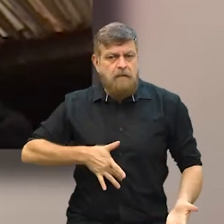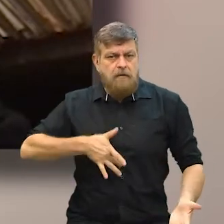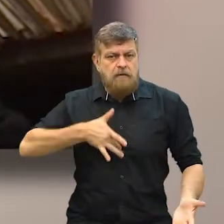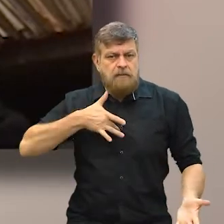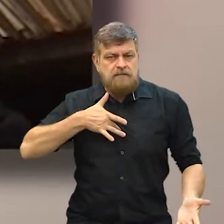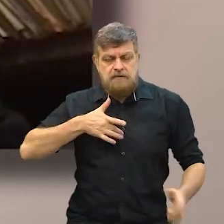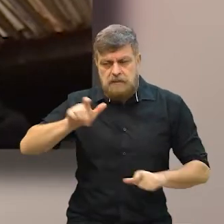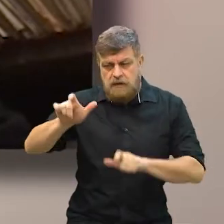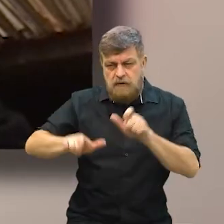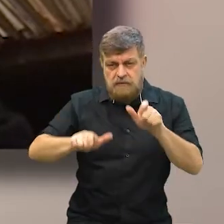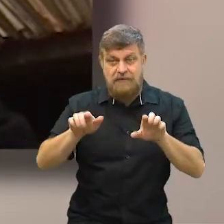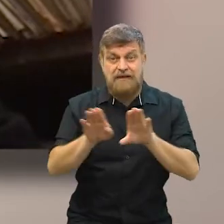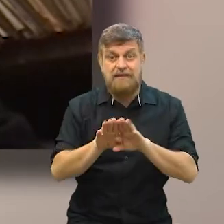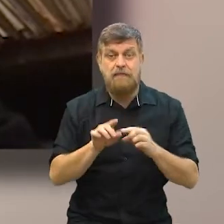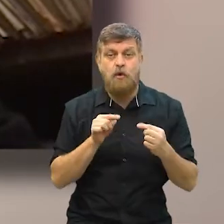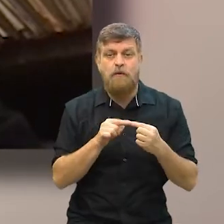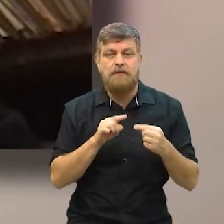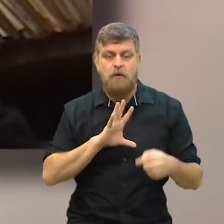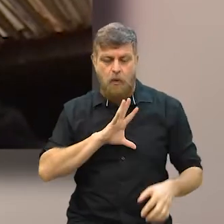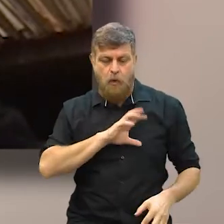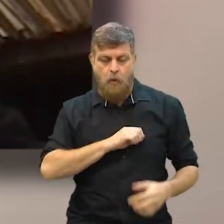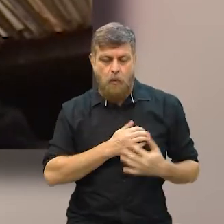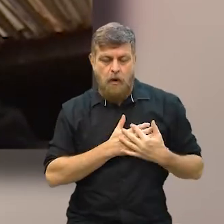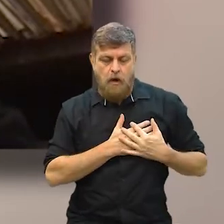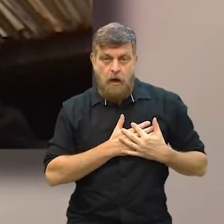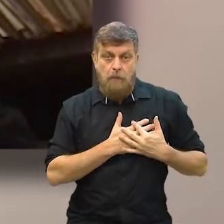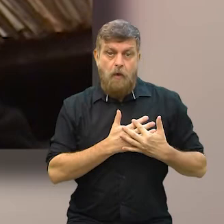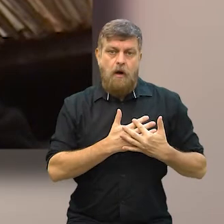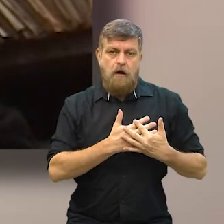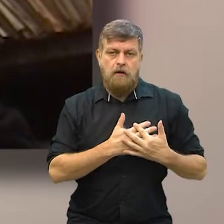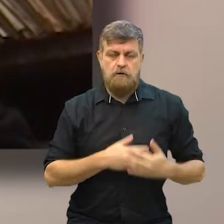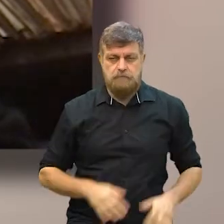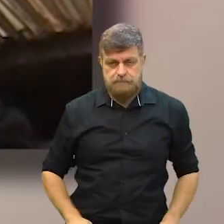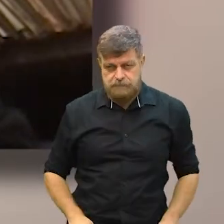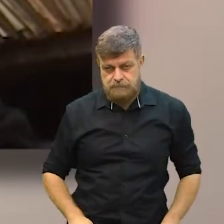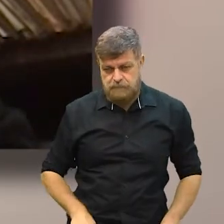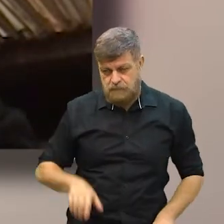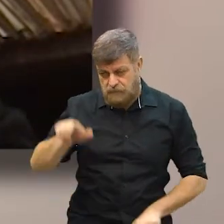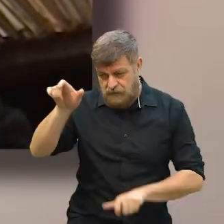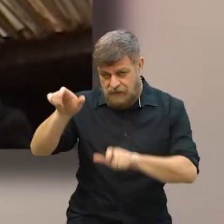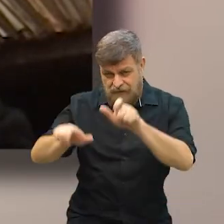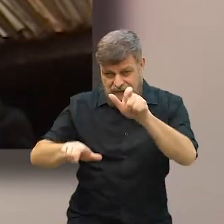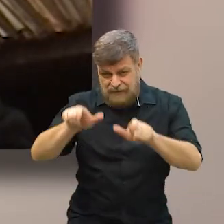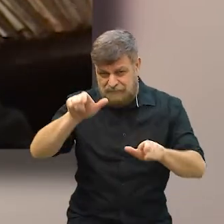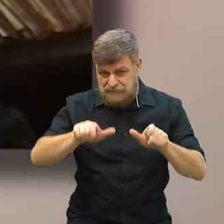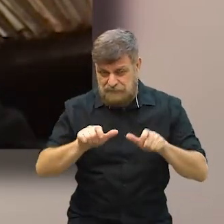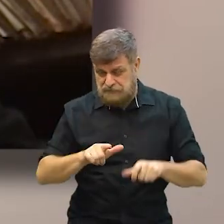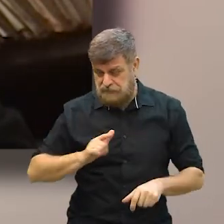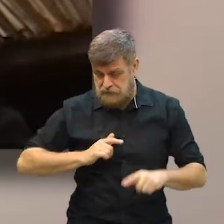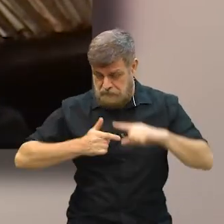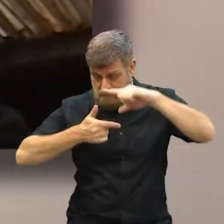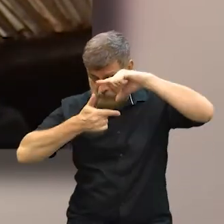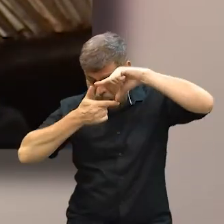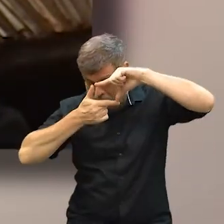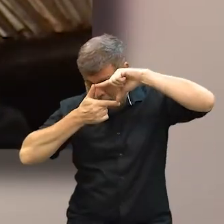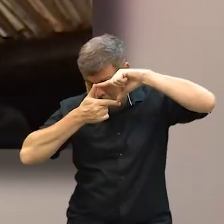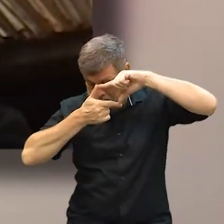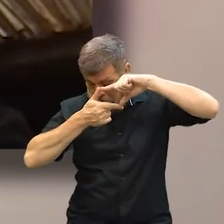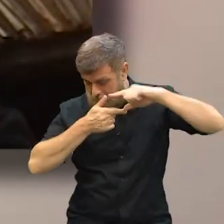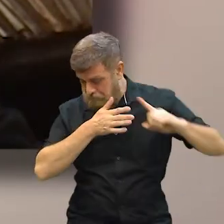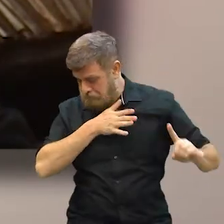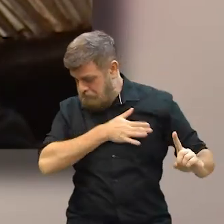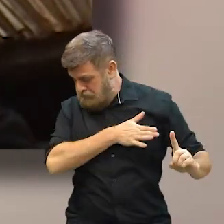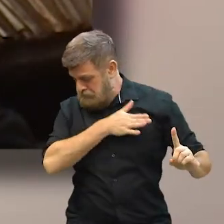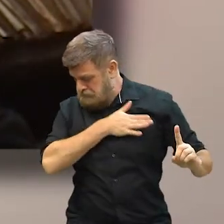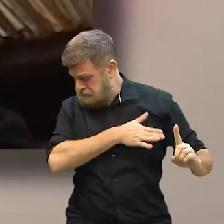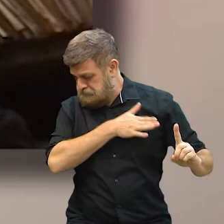das pessoas e do amor. Né? Então, as pessoas que o preconceito